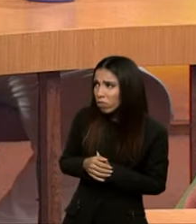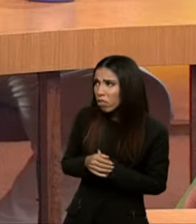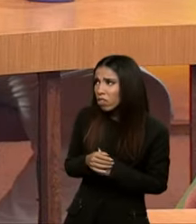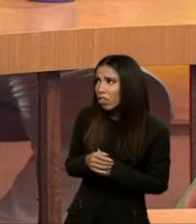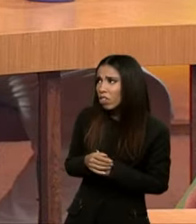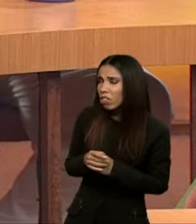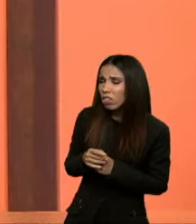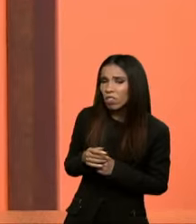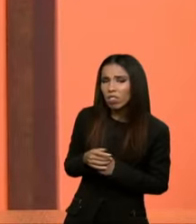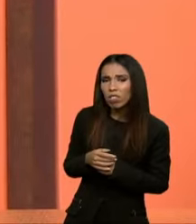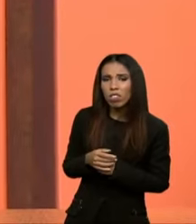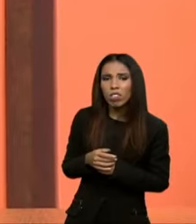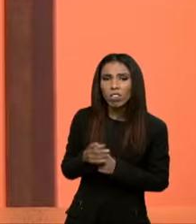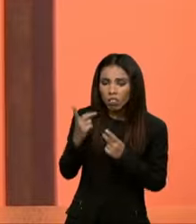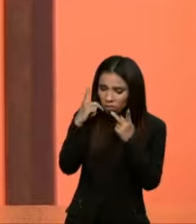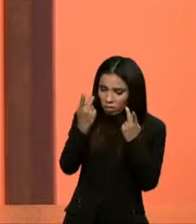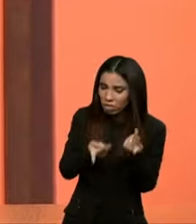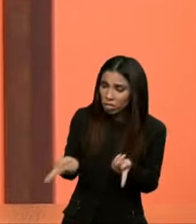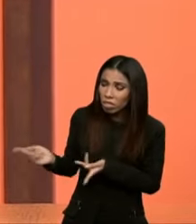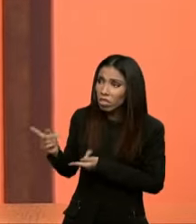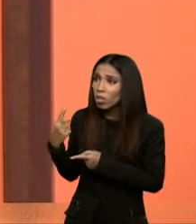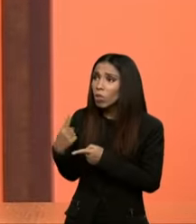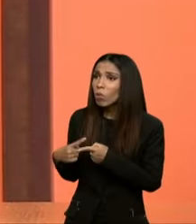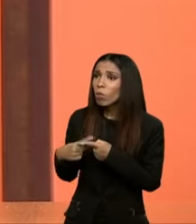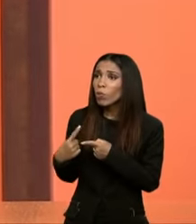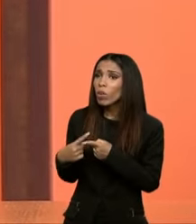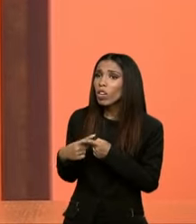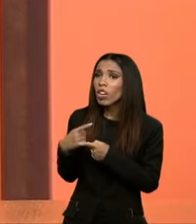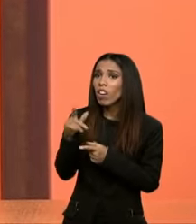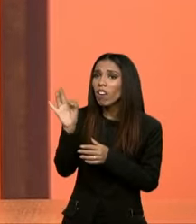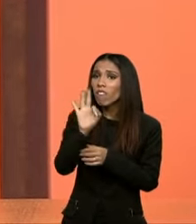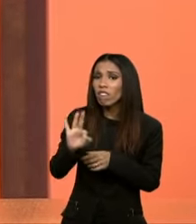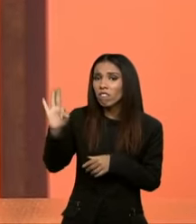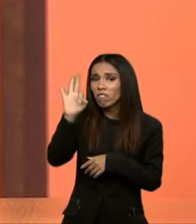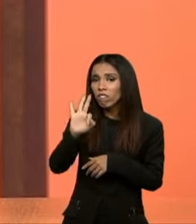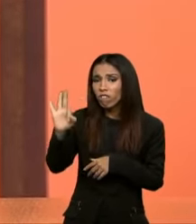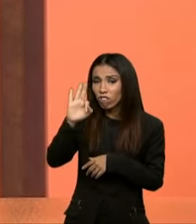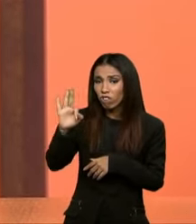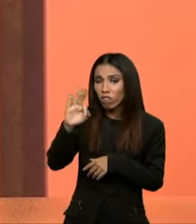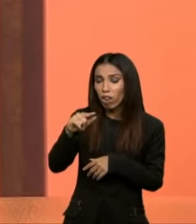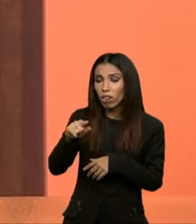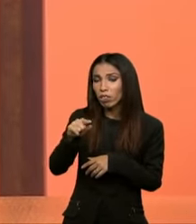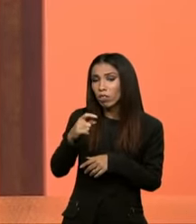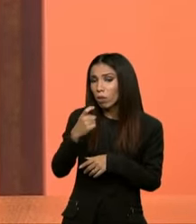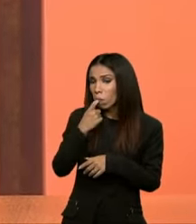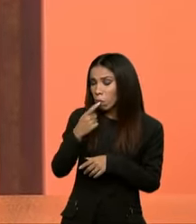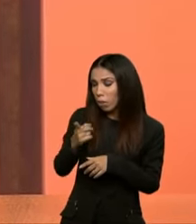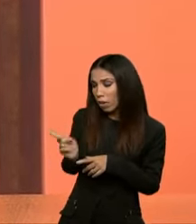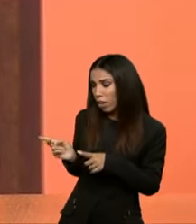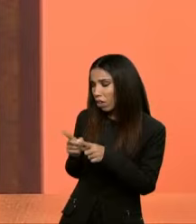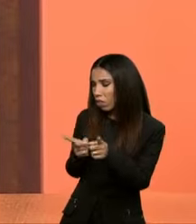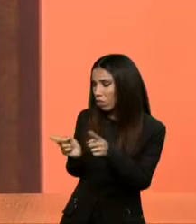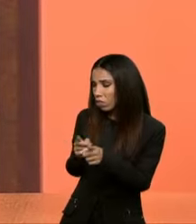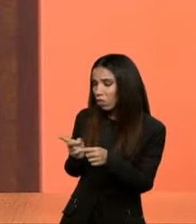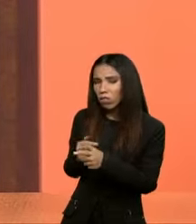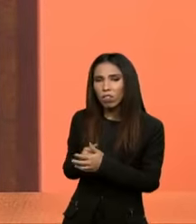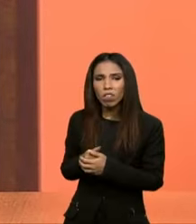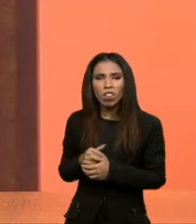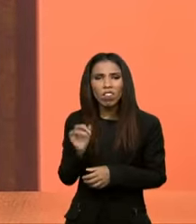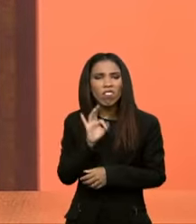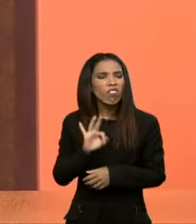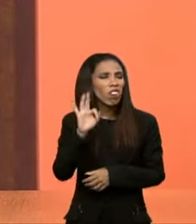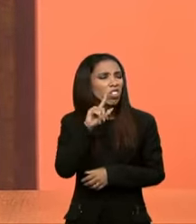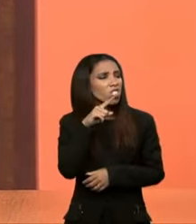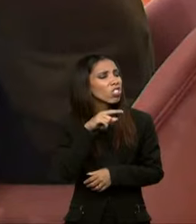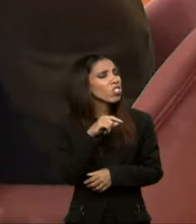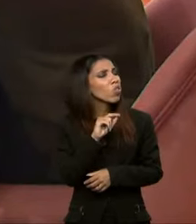casa pra te visitar, porque é caminho a faculdade de Direito pra minha casa, a sua casa fica no meio. Aí ele, faculdade de quê?